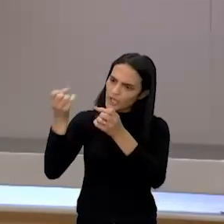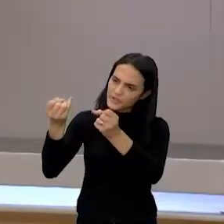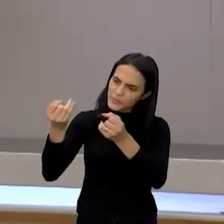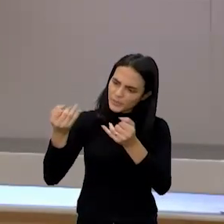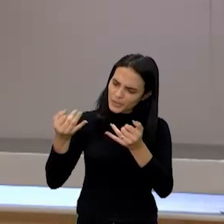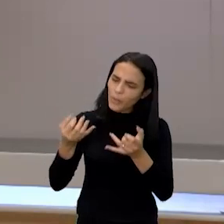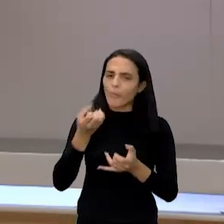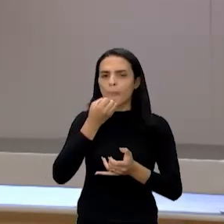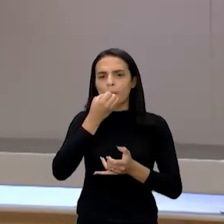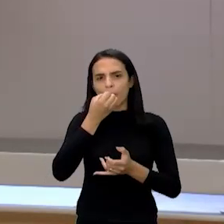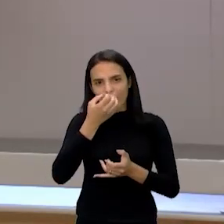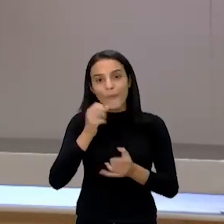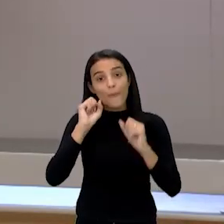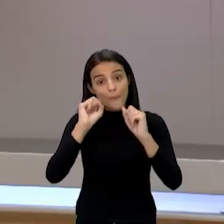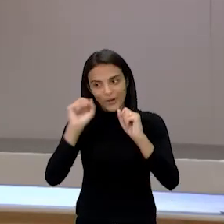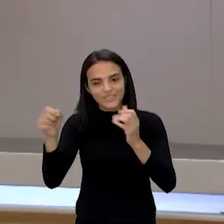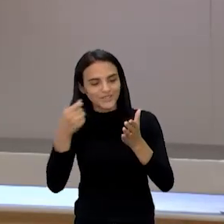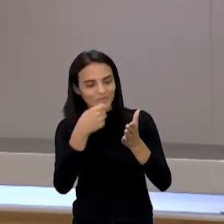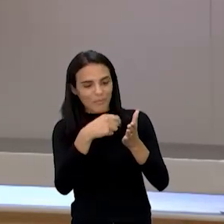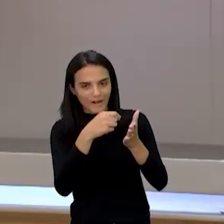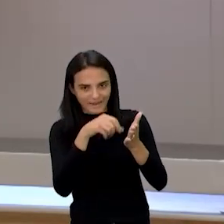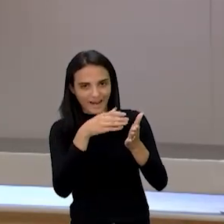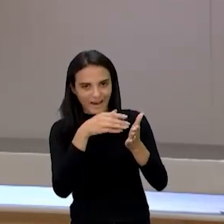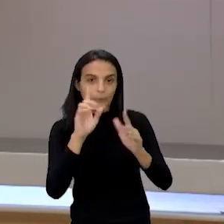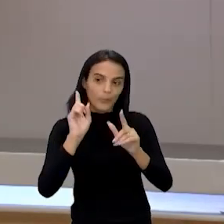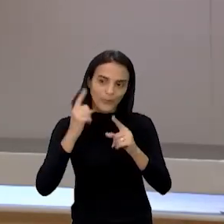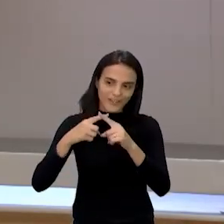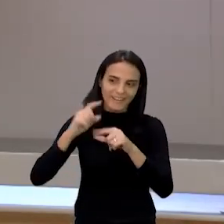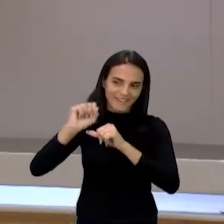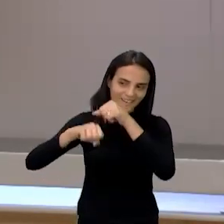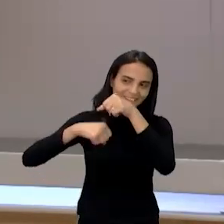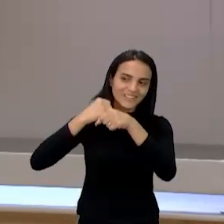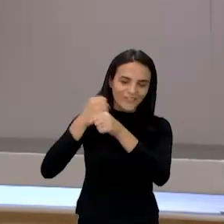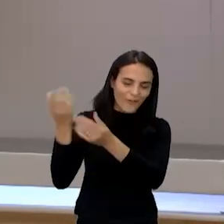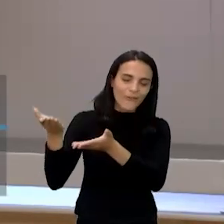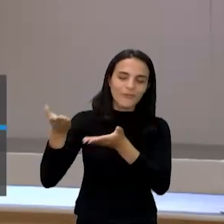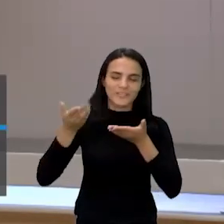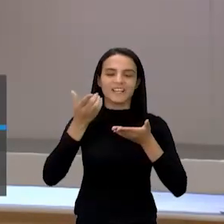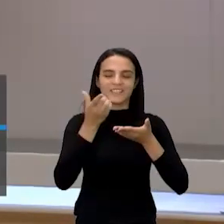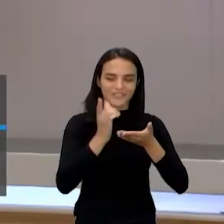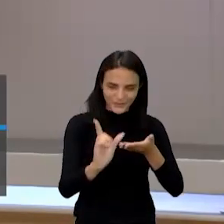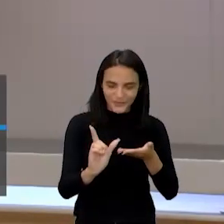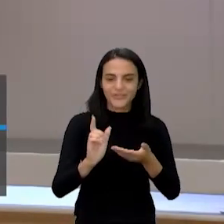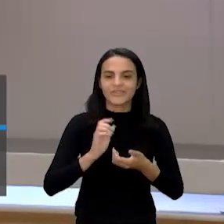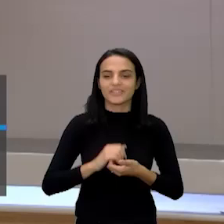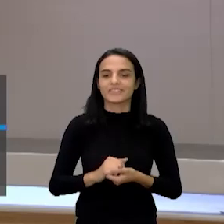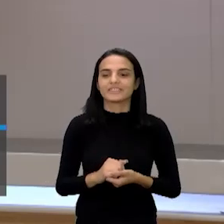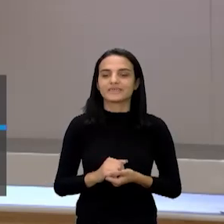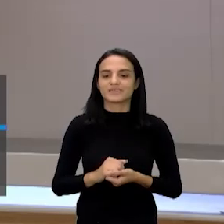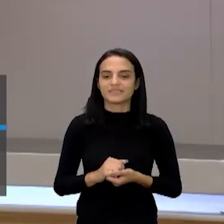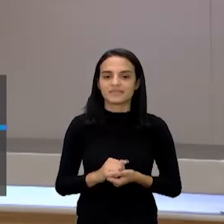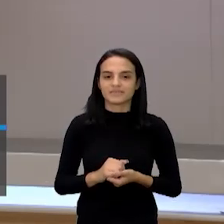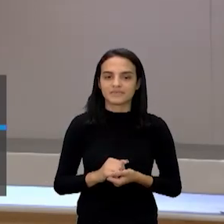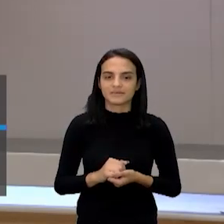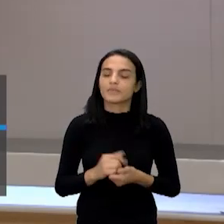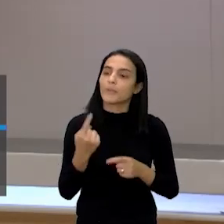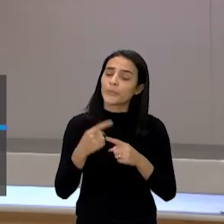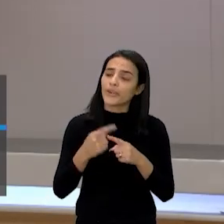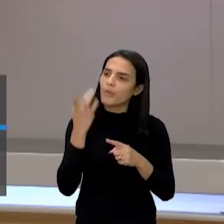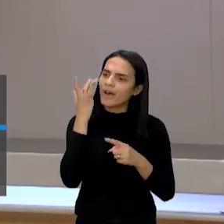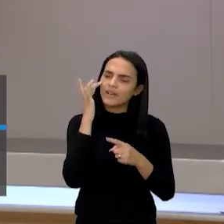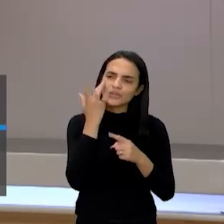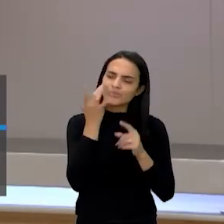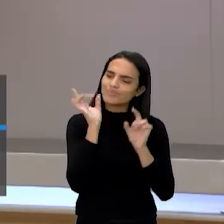pode marcar na sua agenda, que acho que para o ano que vem vou lhe convidar para estar falando, porque eu